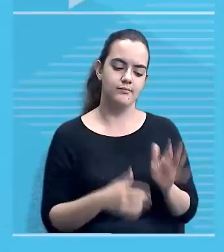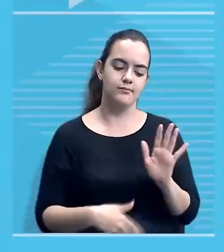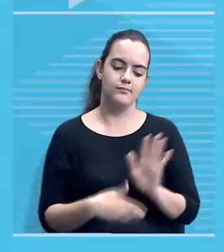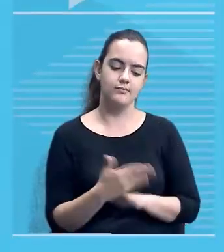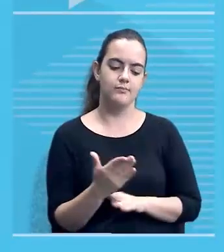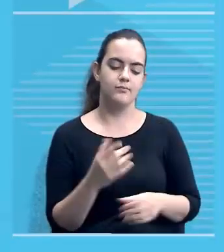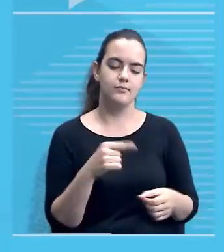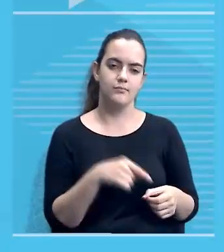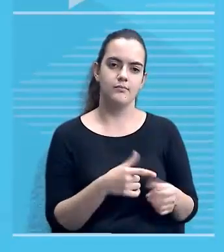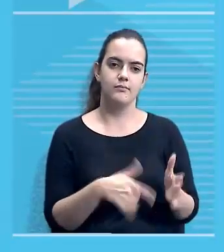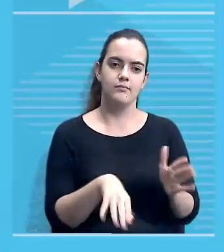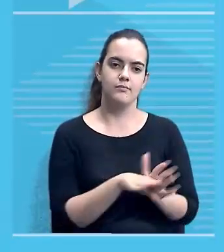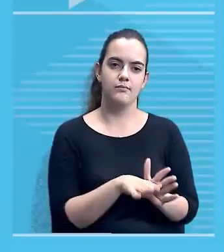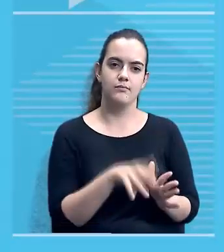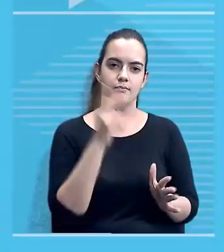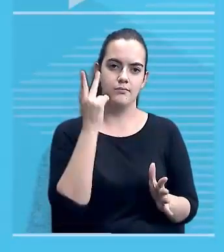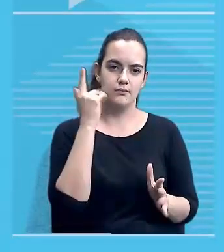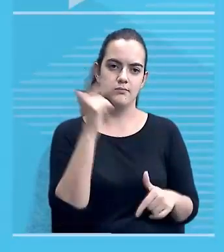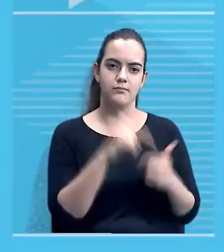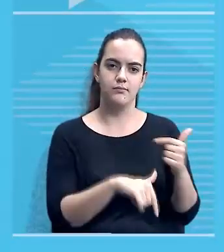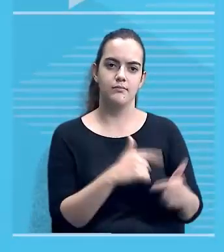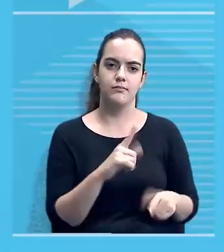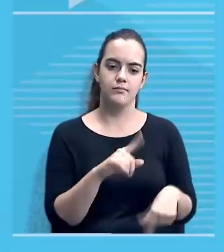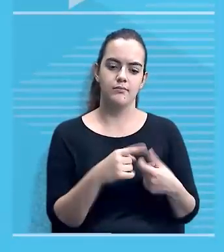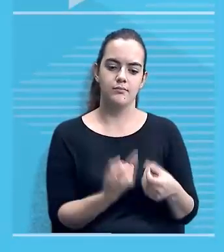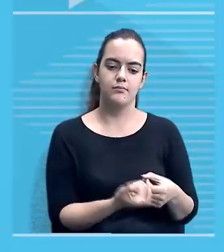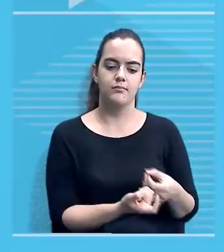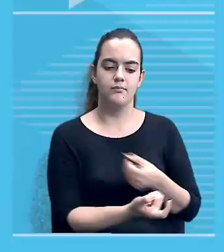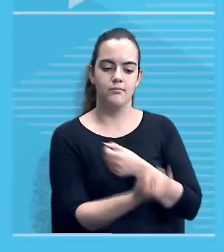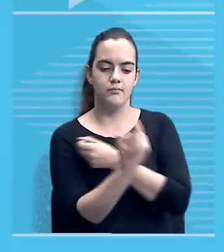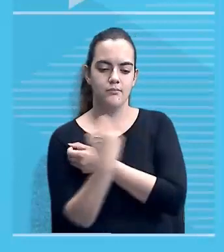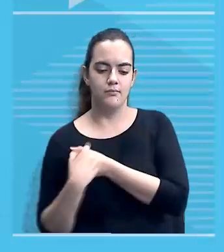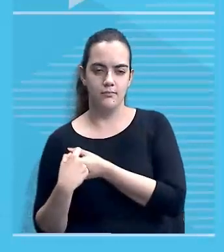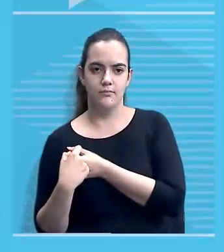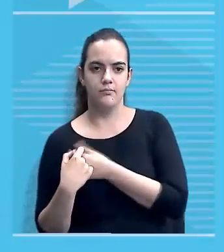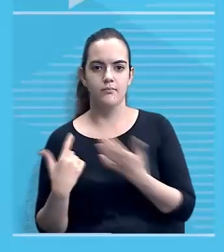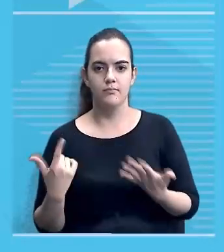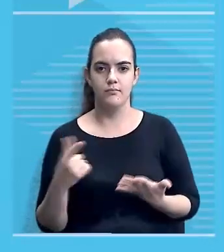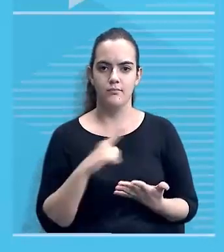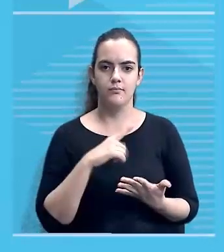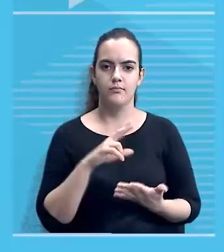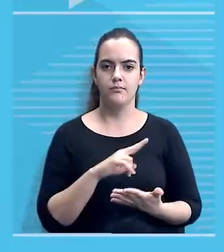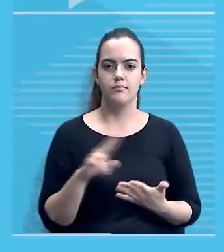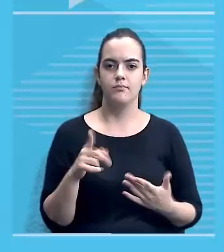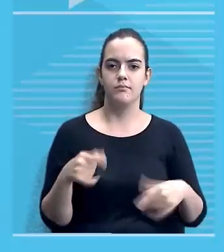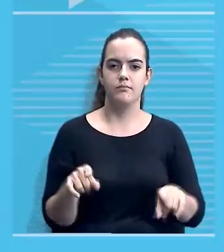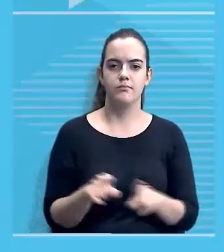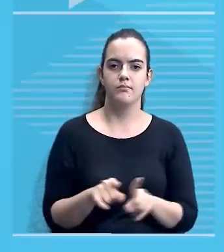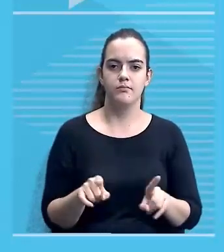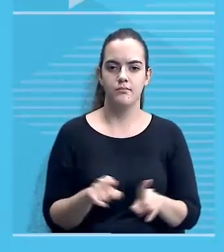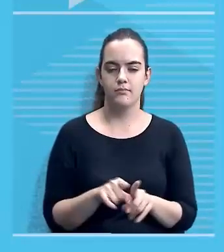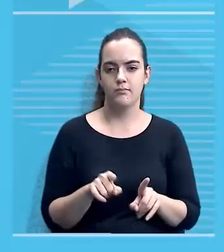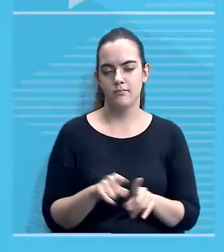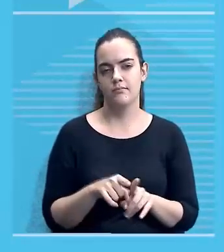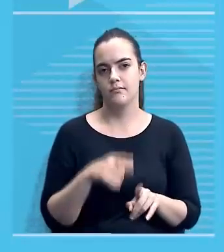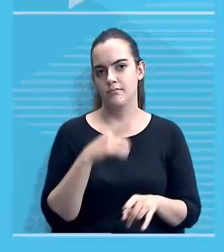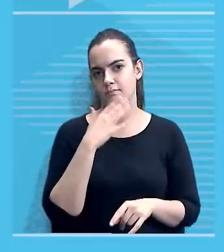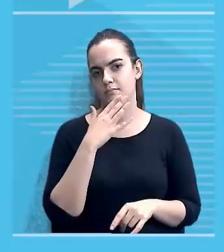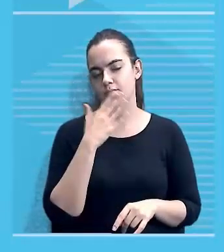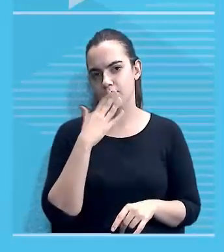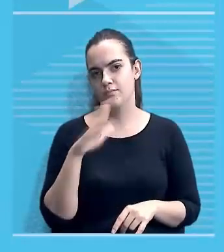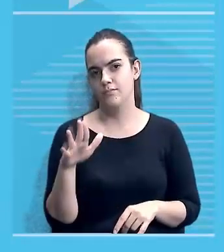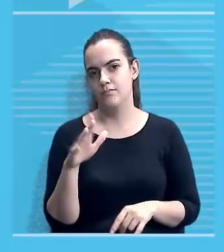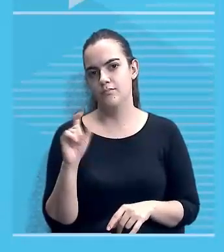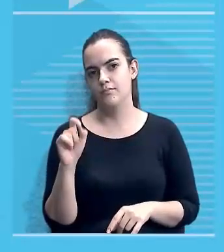ao longo da semana inclusive esse caracteriza até um tipo de movimento até um tipo de